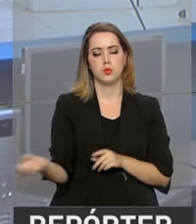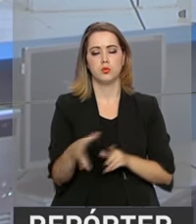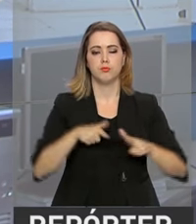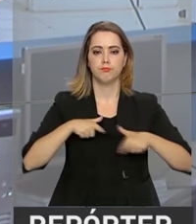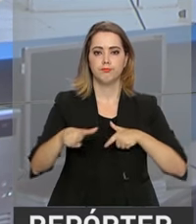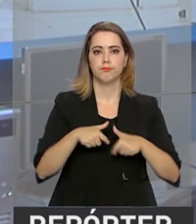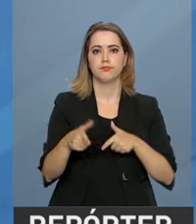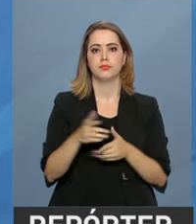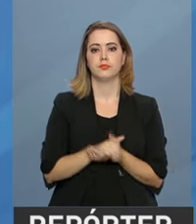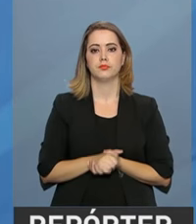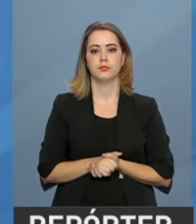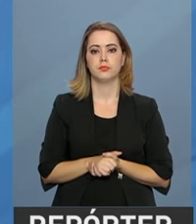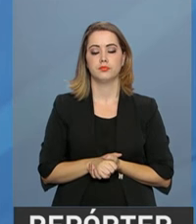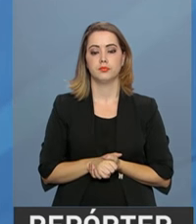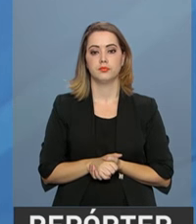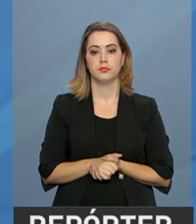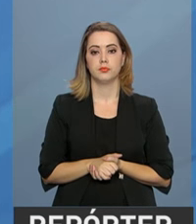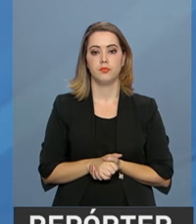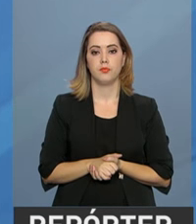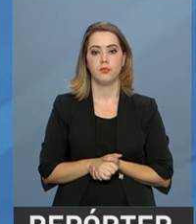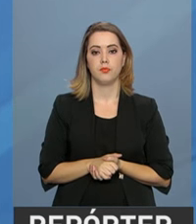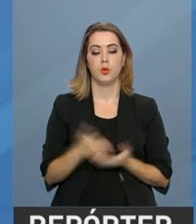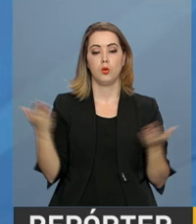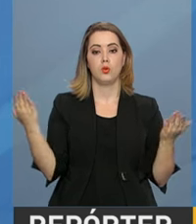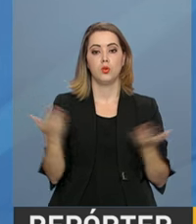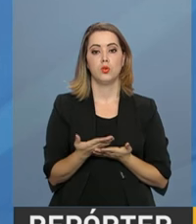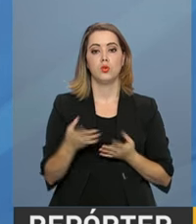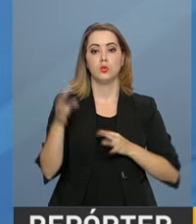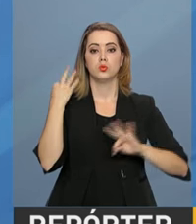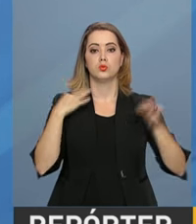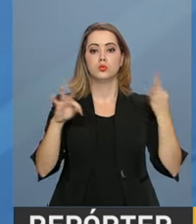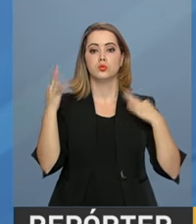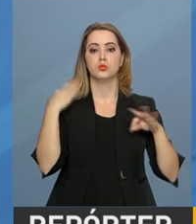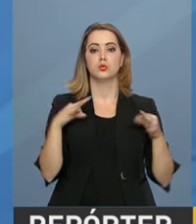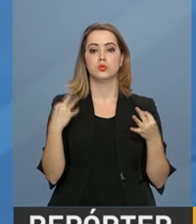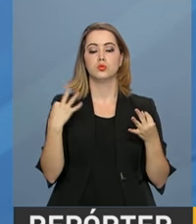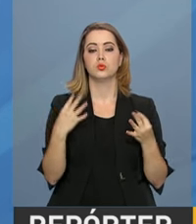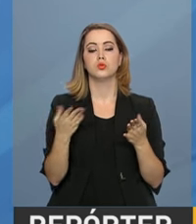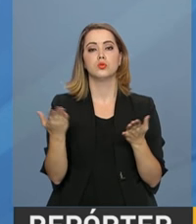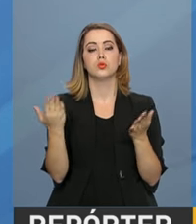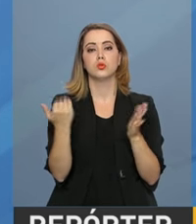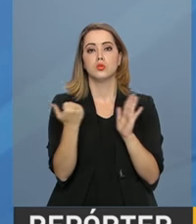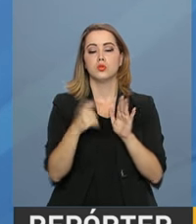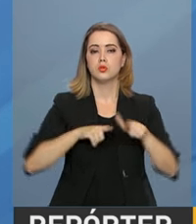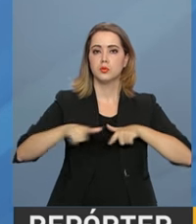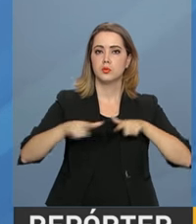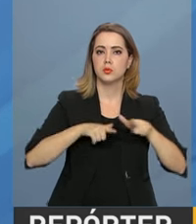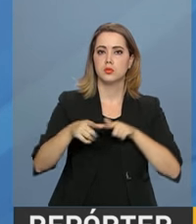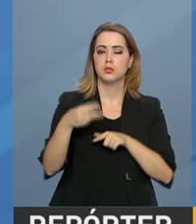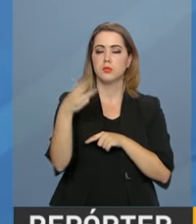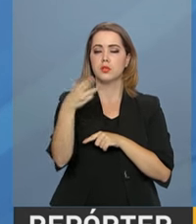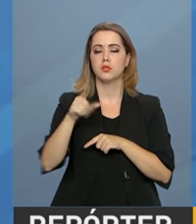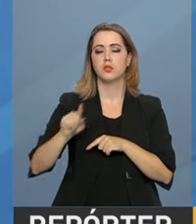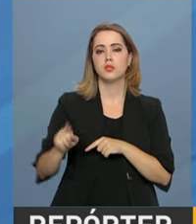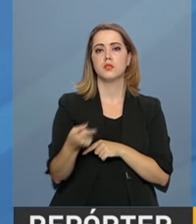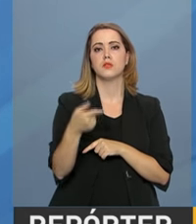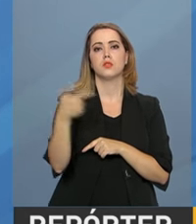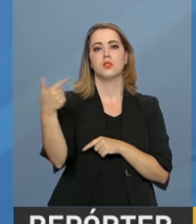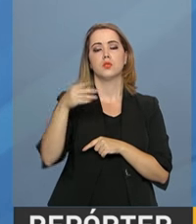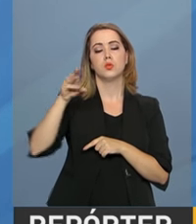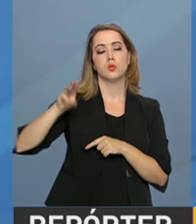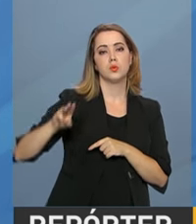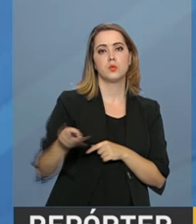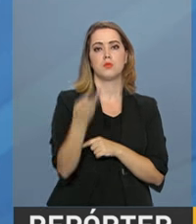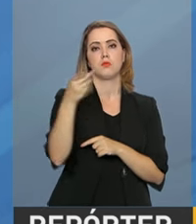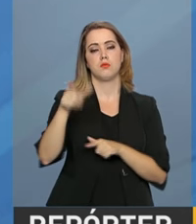área. Hoje, o turismo emprega cerca de 3,2 milhões de pessoas. Precisamos